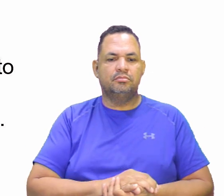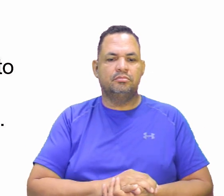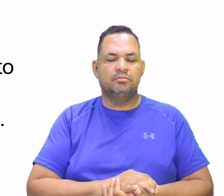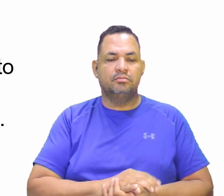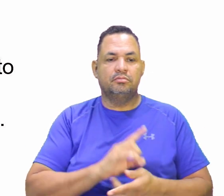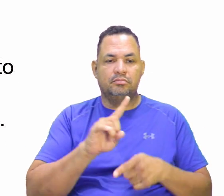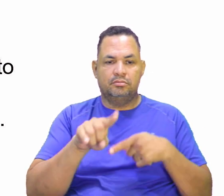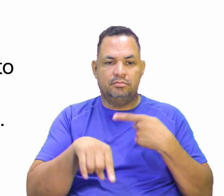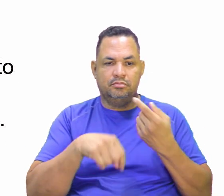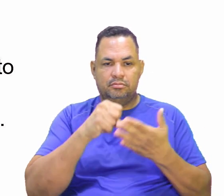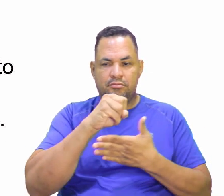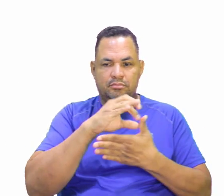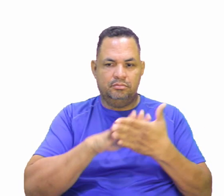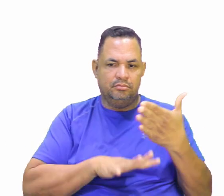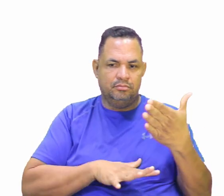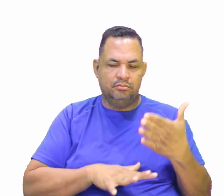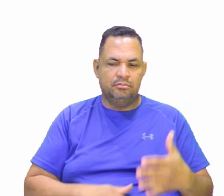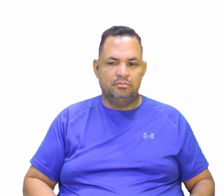para a